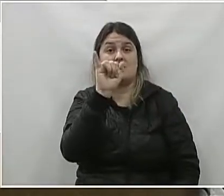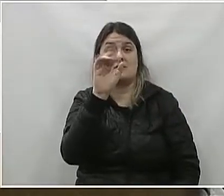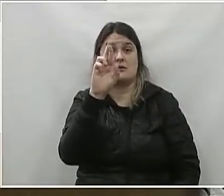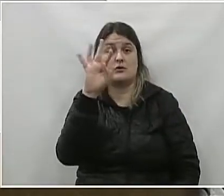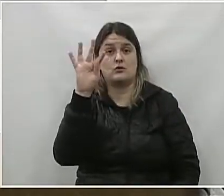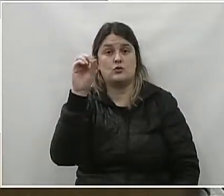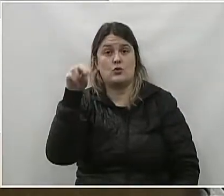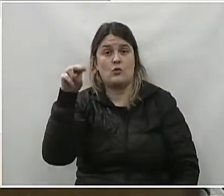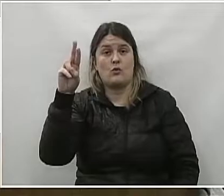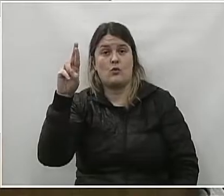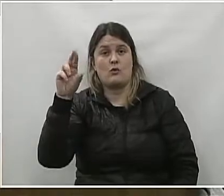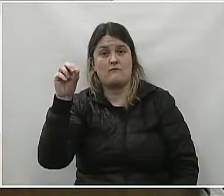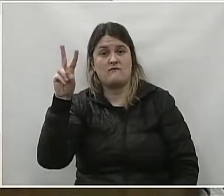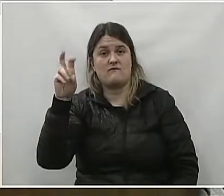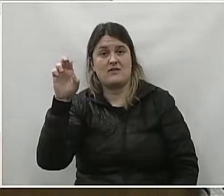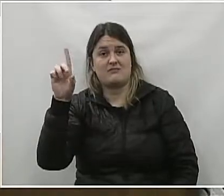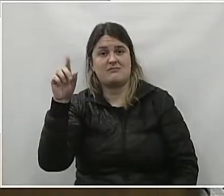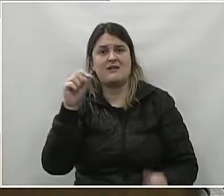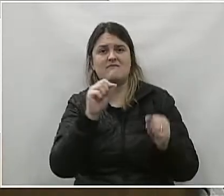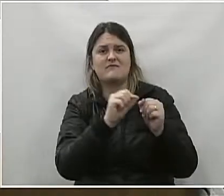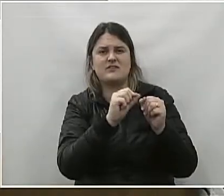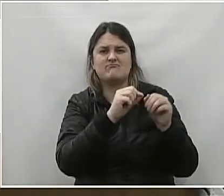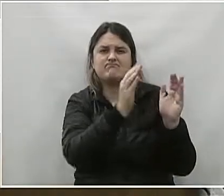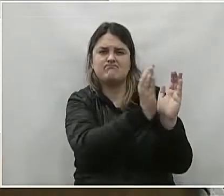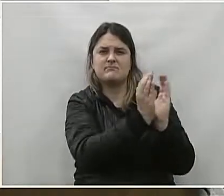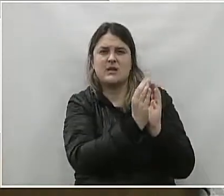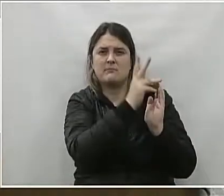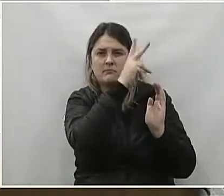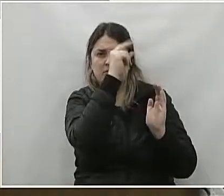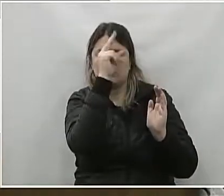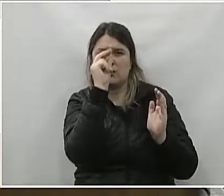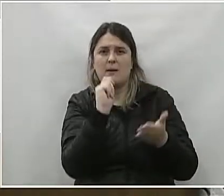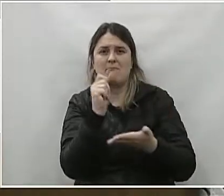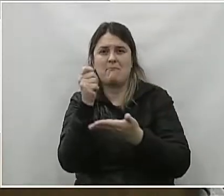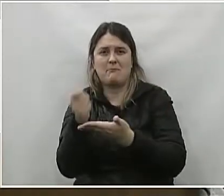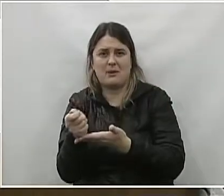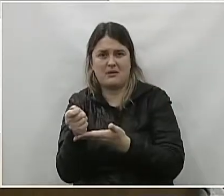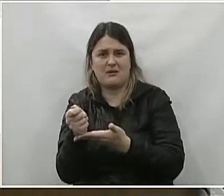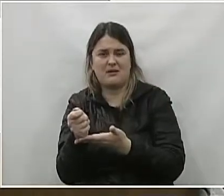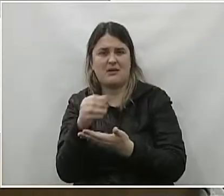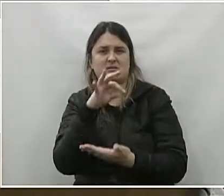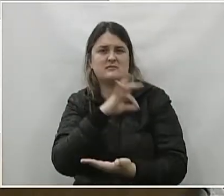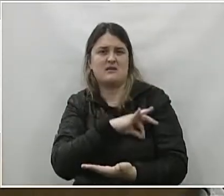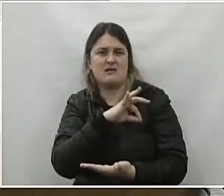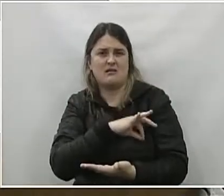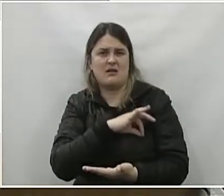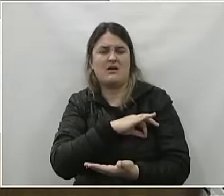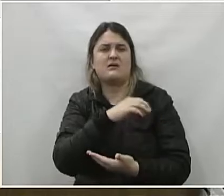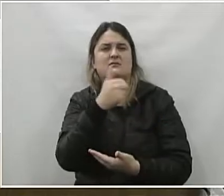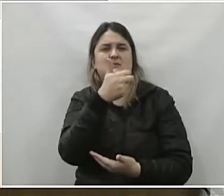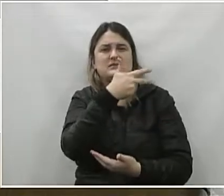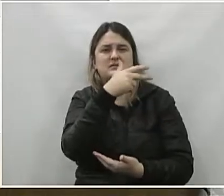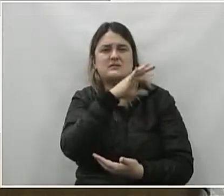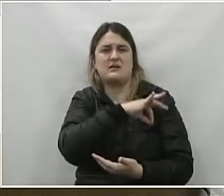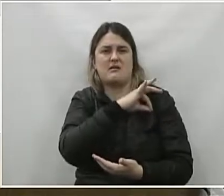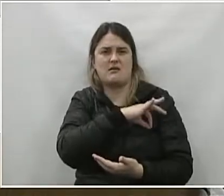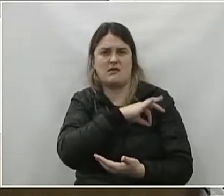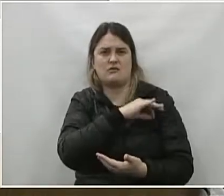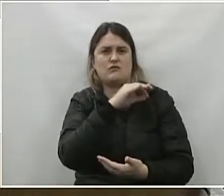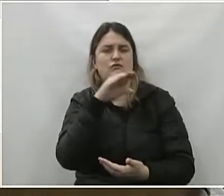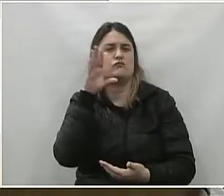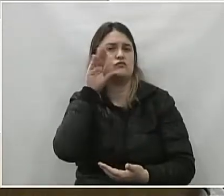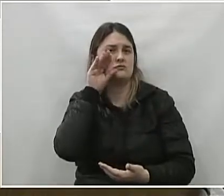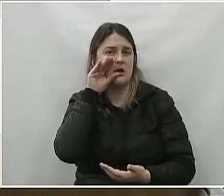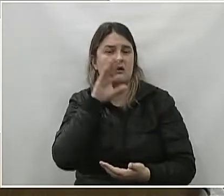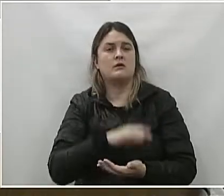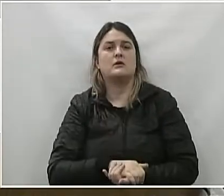Roveda, emprestou dinheiro da prefeitura para poder pagar salários e 13º dos funcionários,